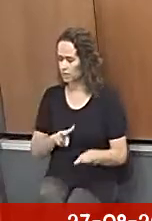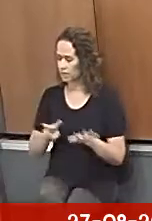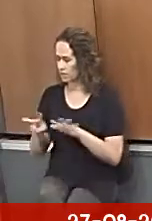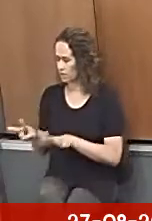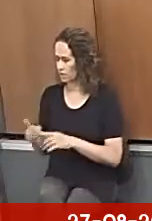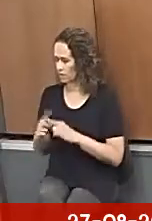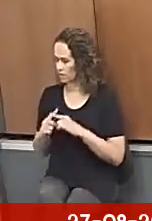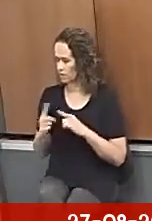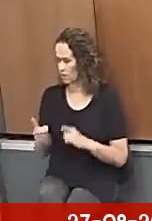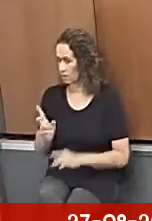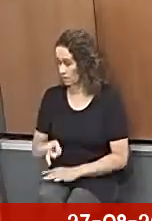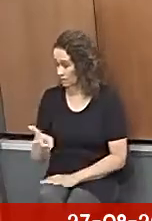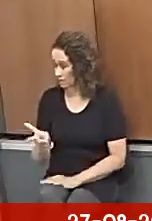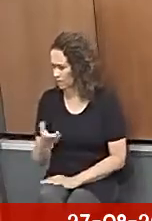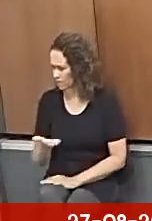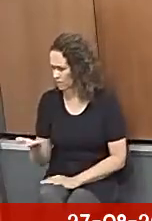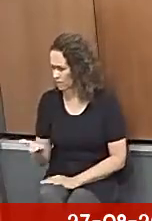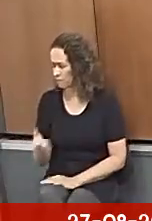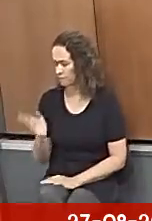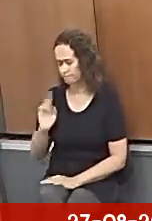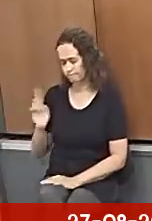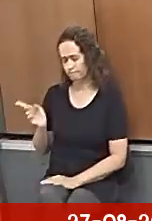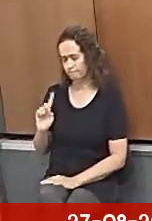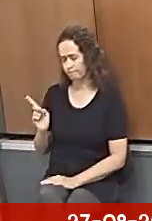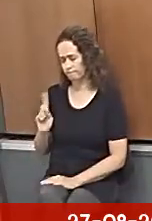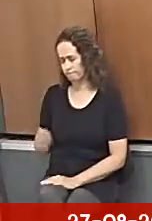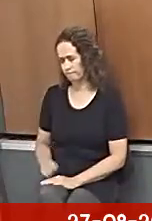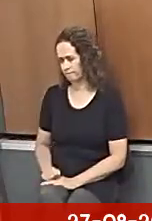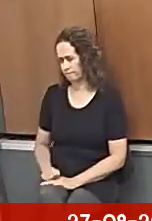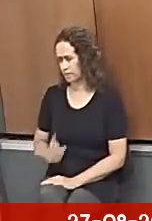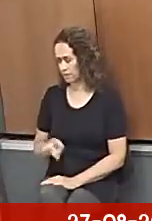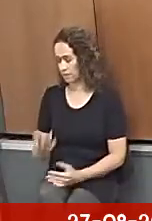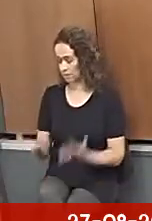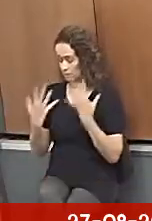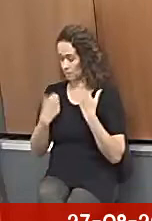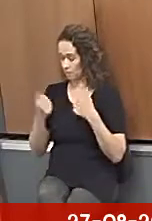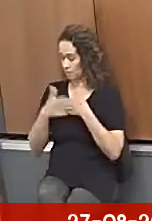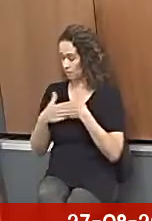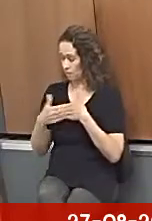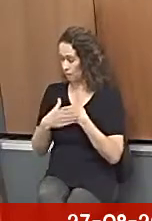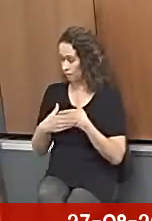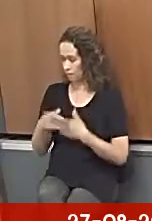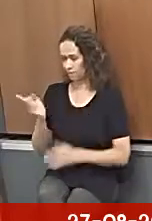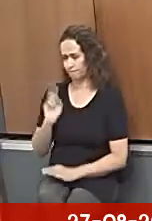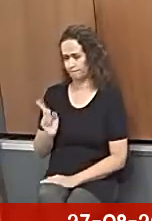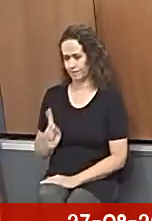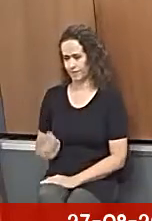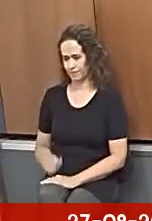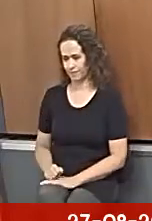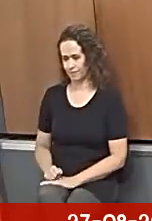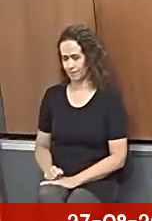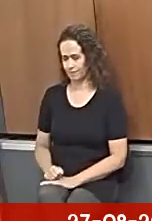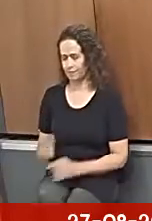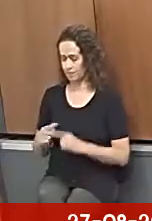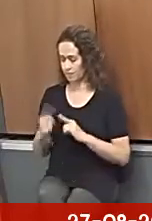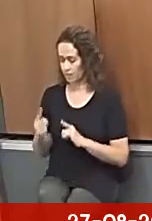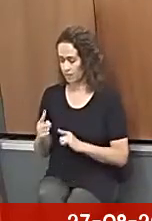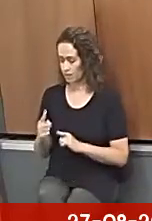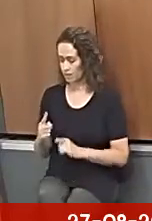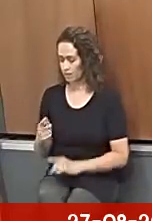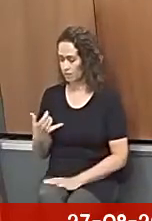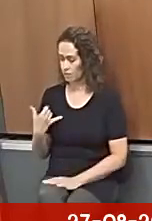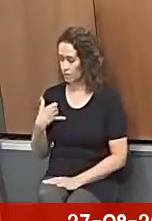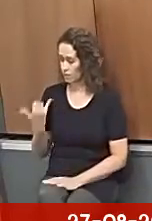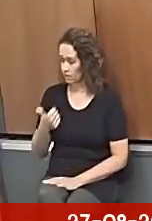nem sempre foi assim nem sempre ela foi recebido com tanto carinho assim quanto foi no dia do aniversário de 100 anos dela ea